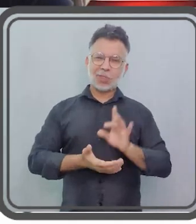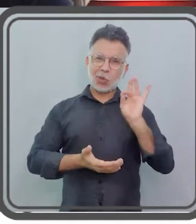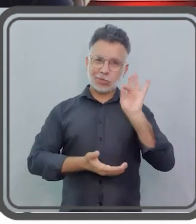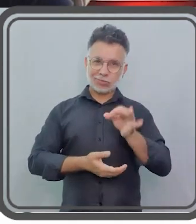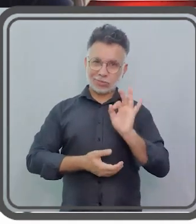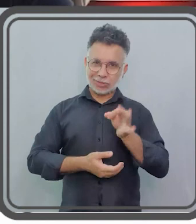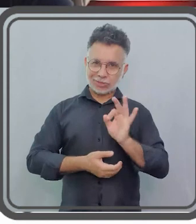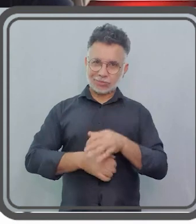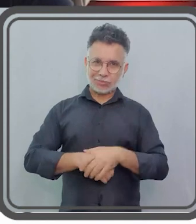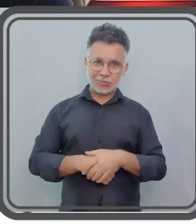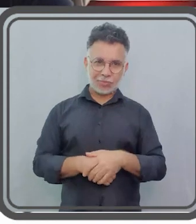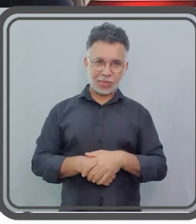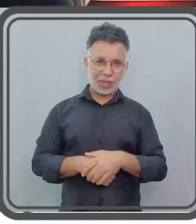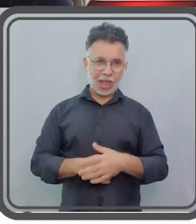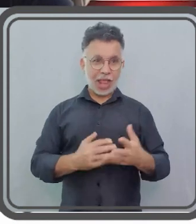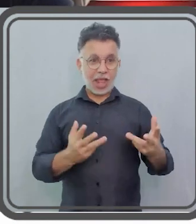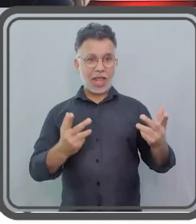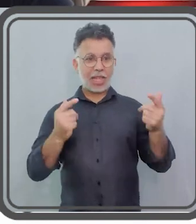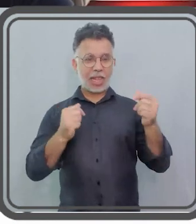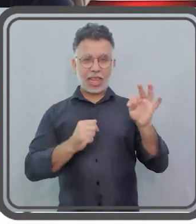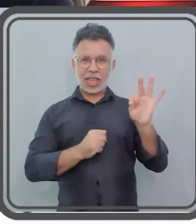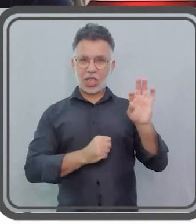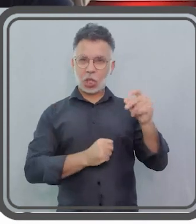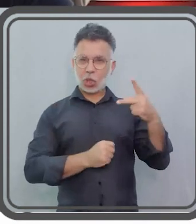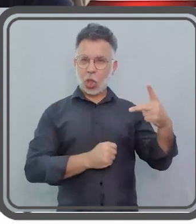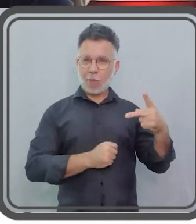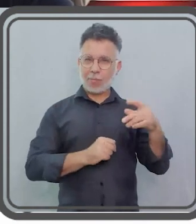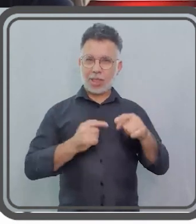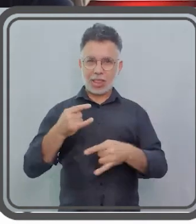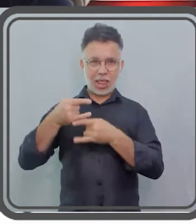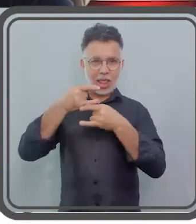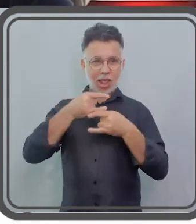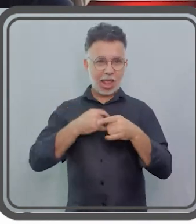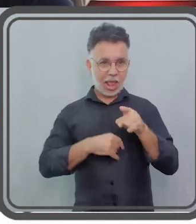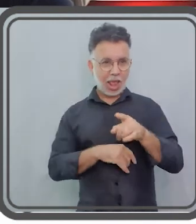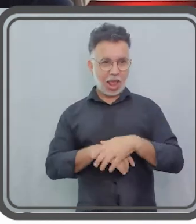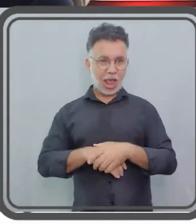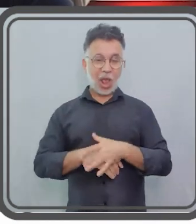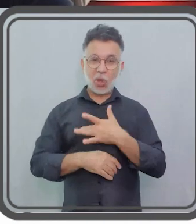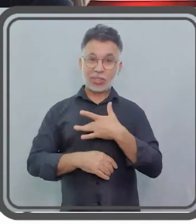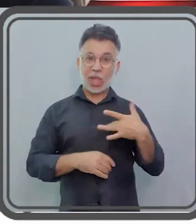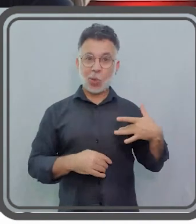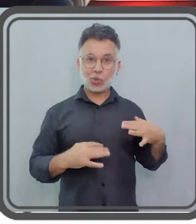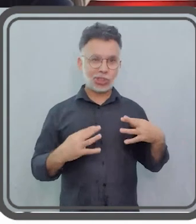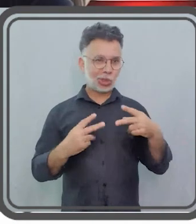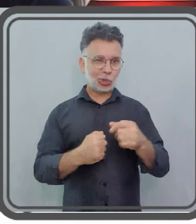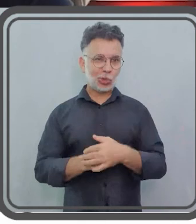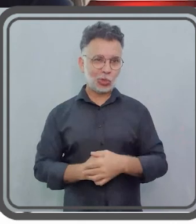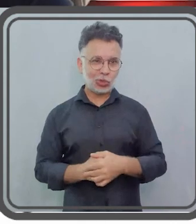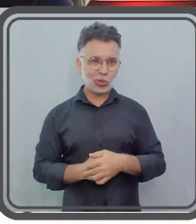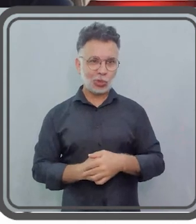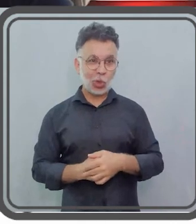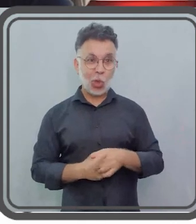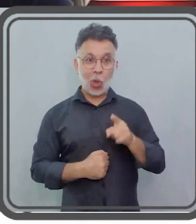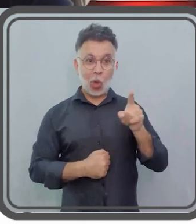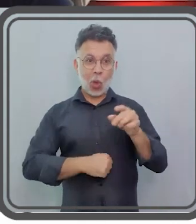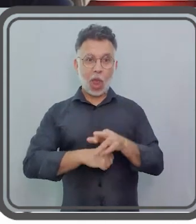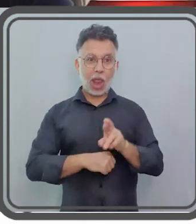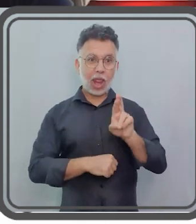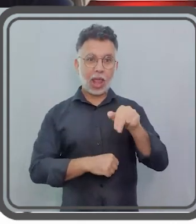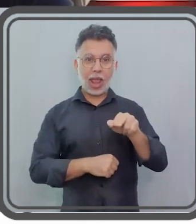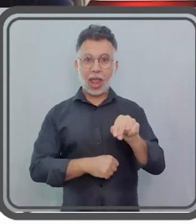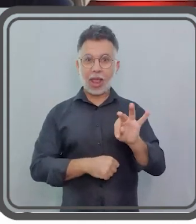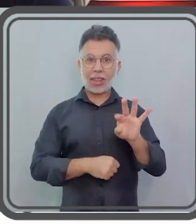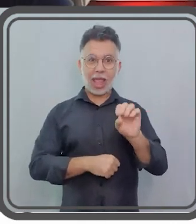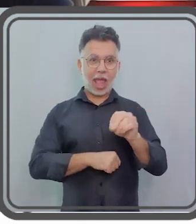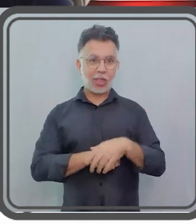Lizara manda aqui, ó, excelente tópico da live, obrigado pela participação. Lizara, Adriana mandando aqui, saúde é tudo, né? Se não compromete o restante. Renato